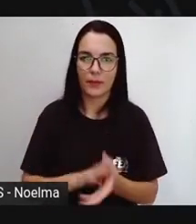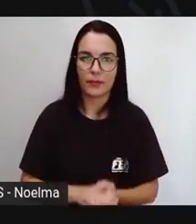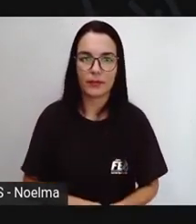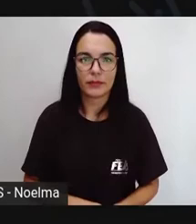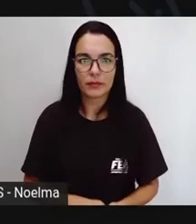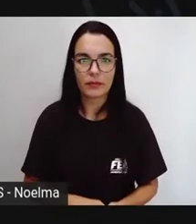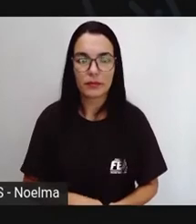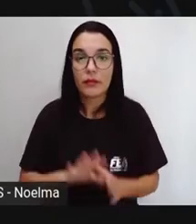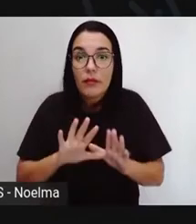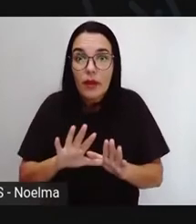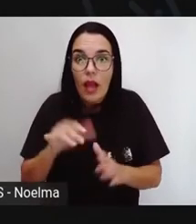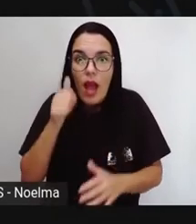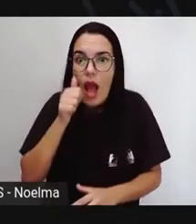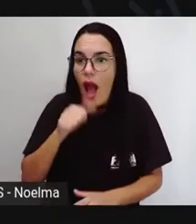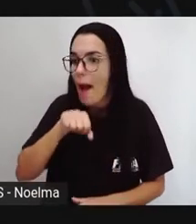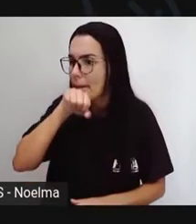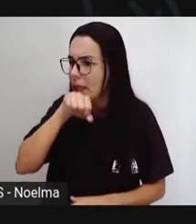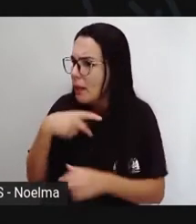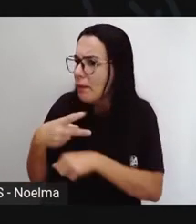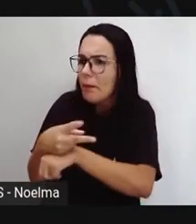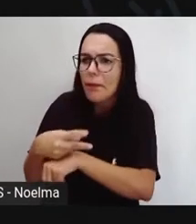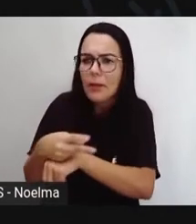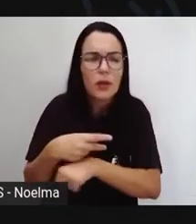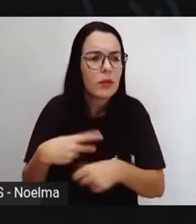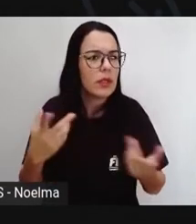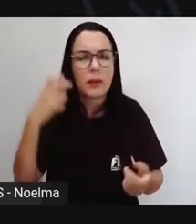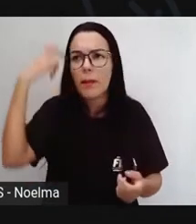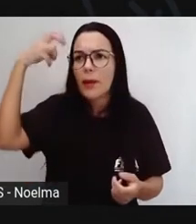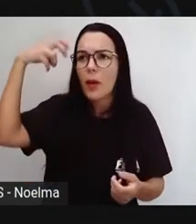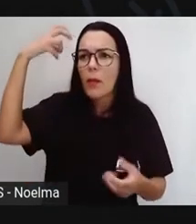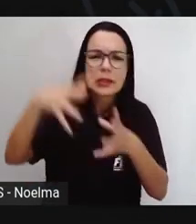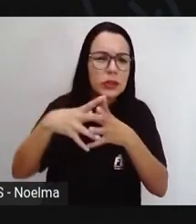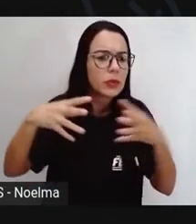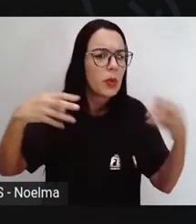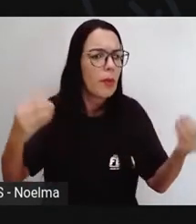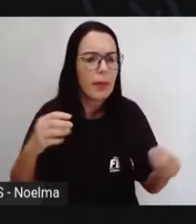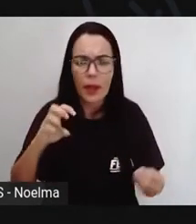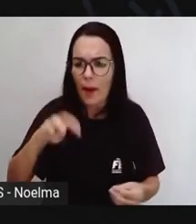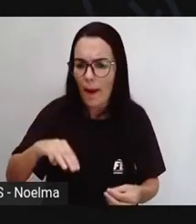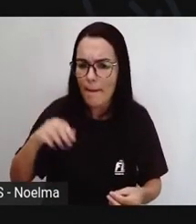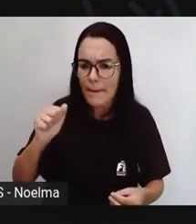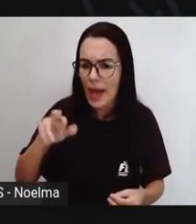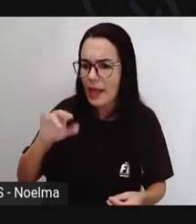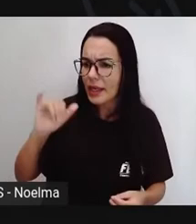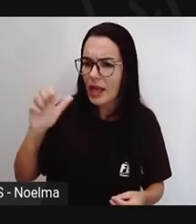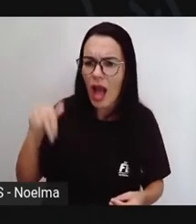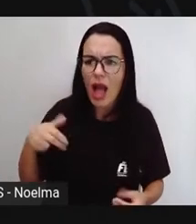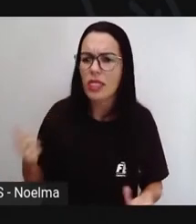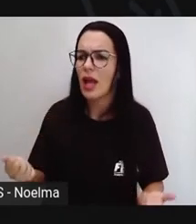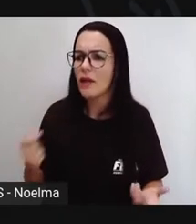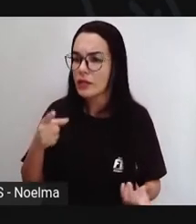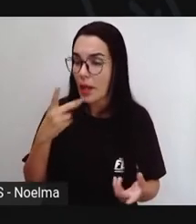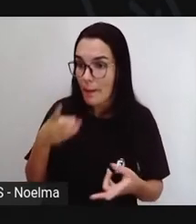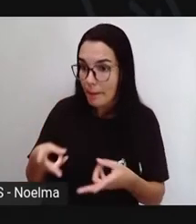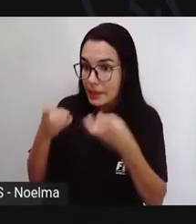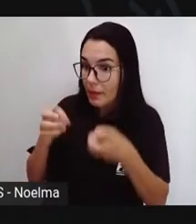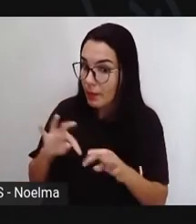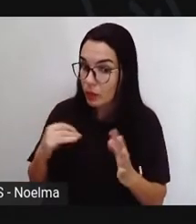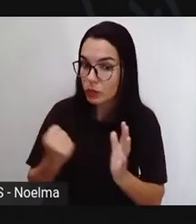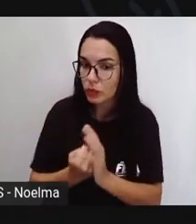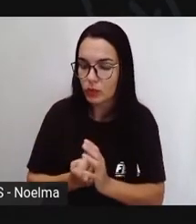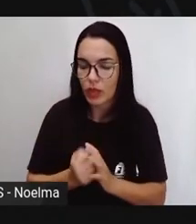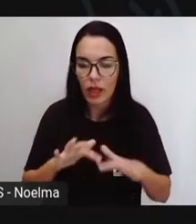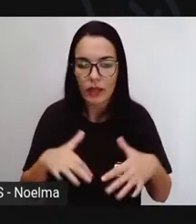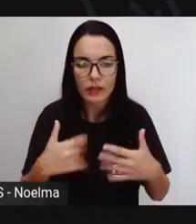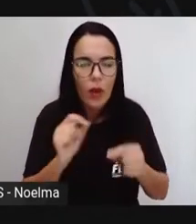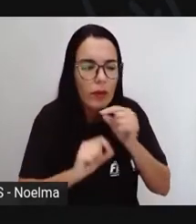A mãe que já estava preocupada com o sumiço de Mariana percebeu tudo. Desta vez foi ela